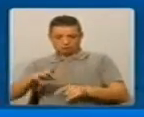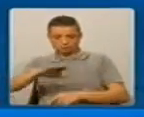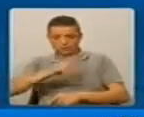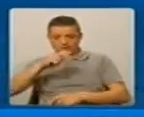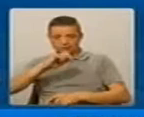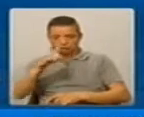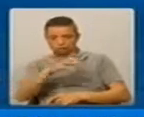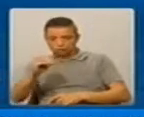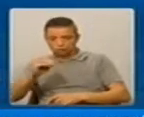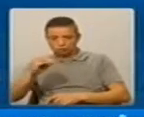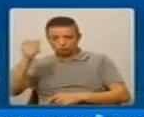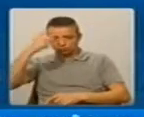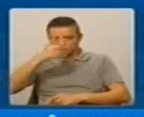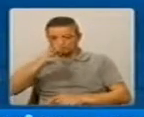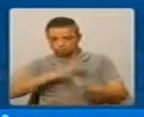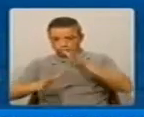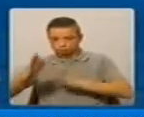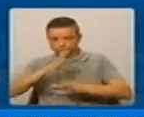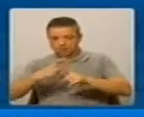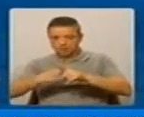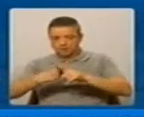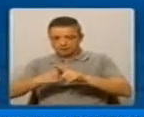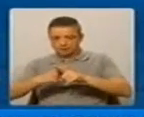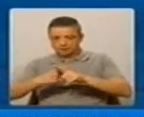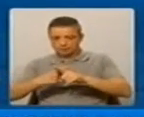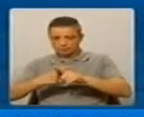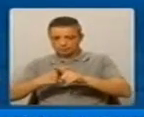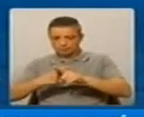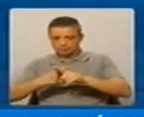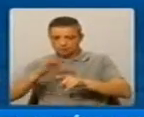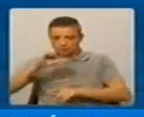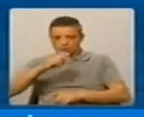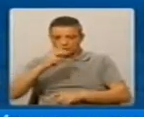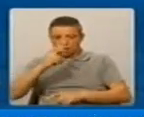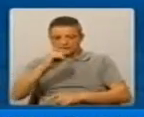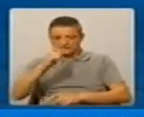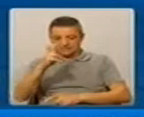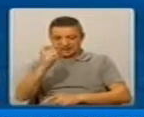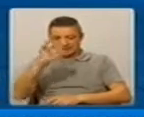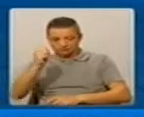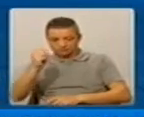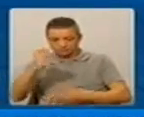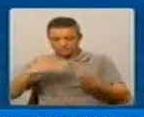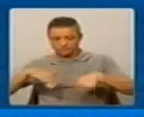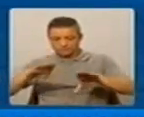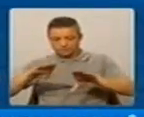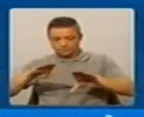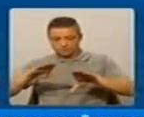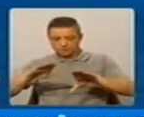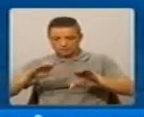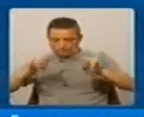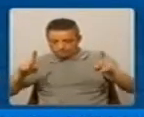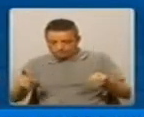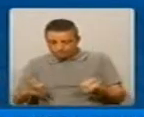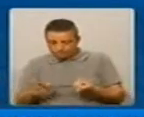nos contam uma história muito interessante sobre quasares. Vamos começar pelo termo. Quasares vem é uma abreviatura, digamos assim,